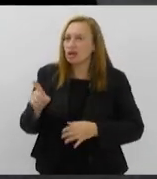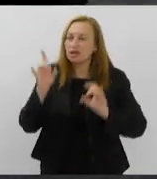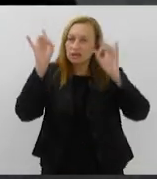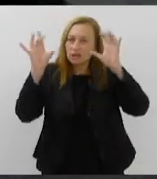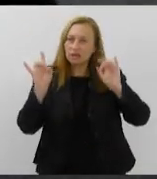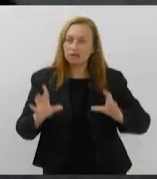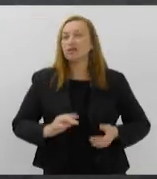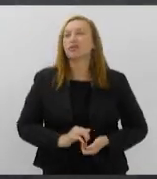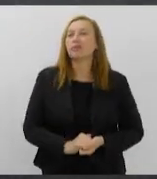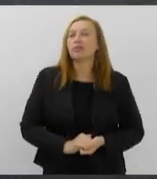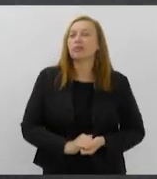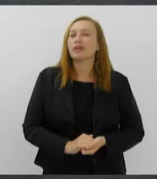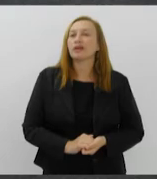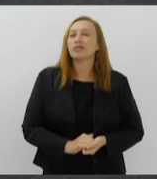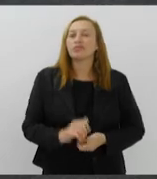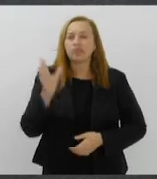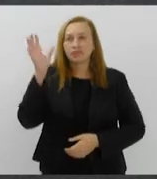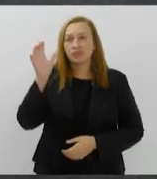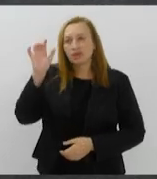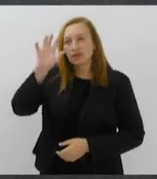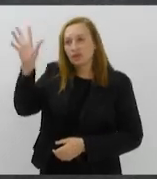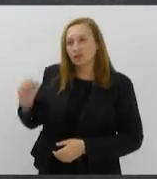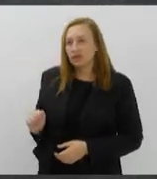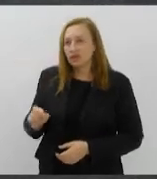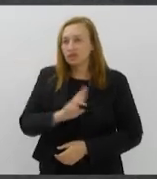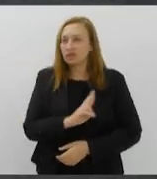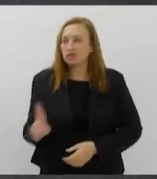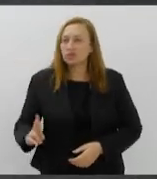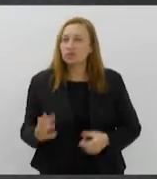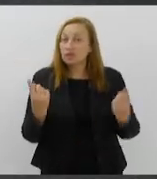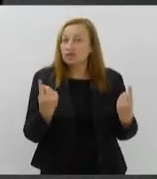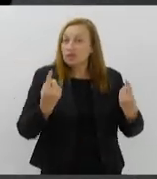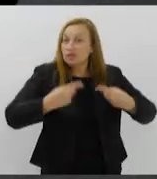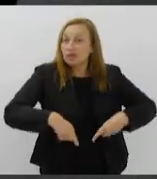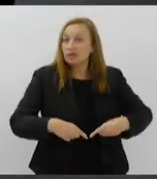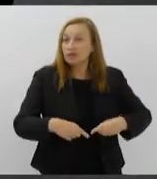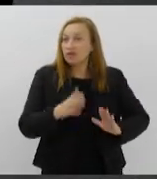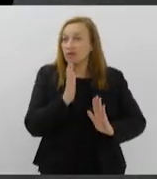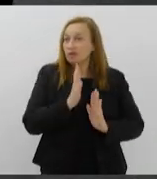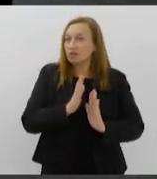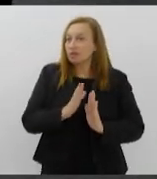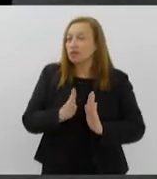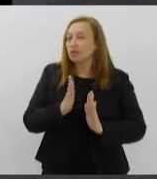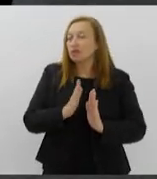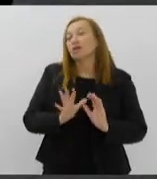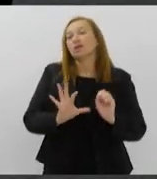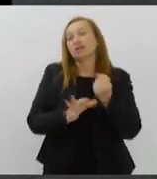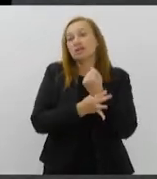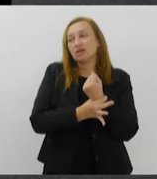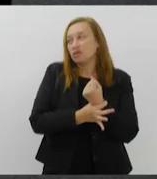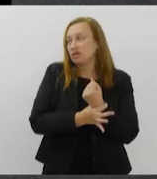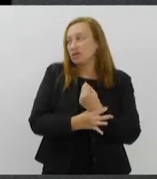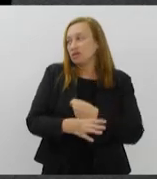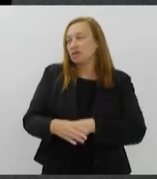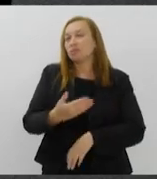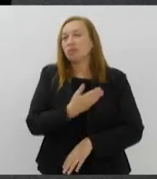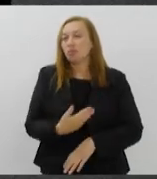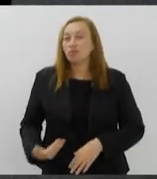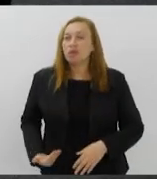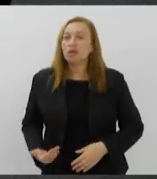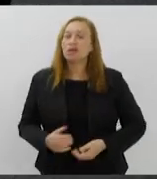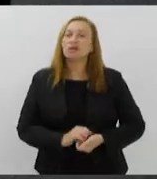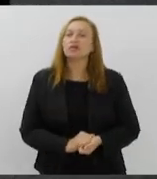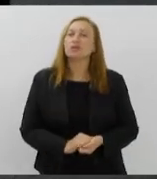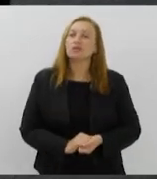as religiões de matriz africana, que desafia, seja pela ótica da segurança pública, seja pela ótica